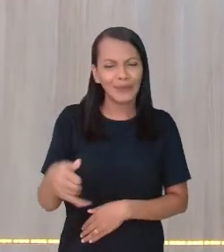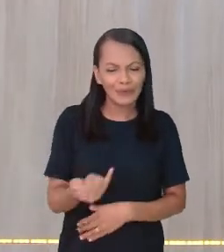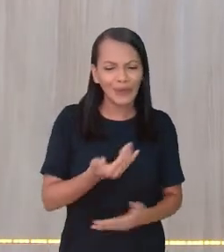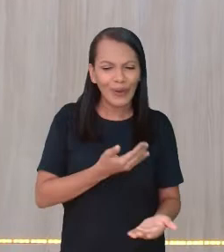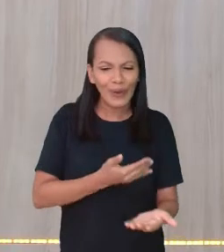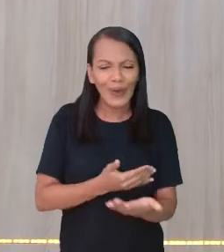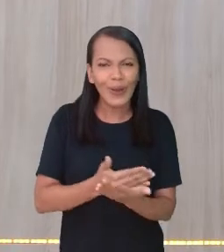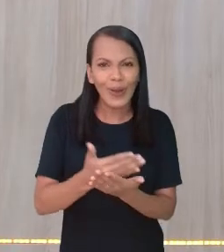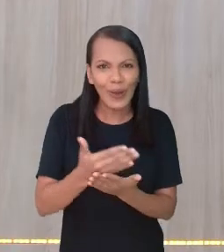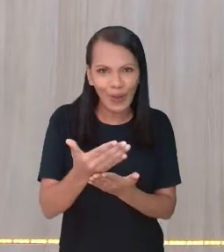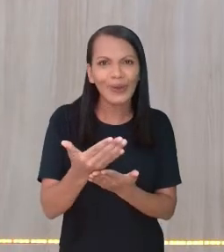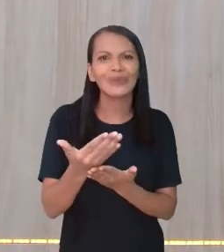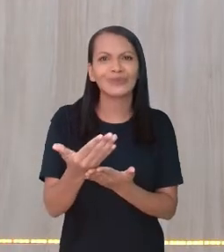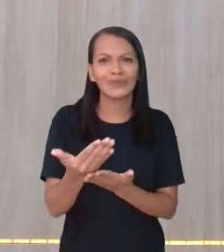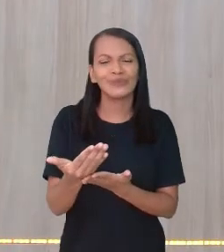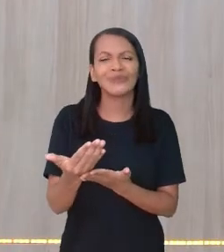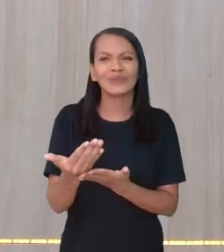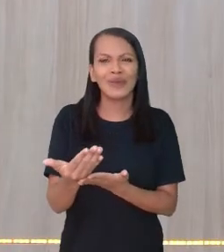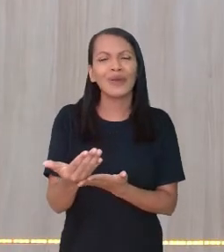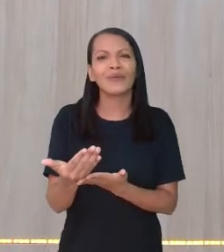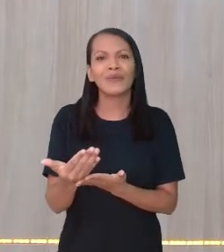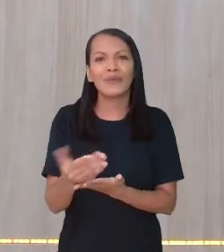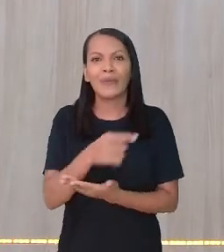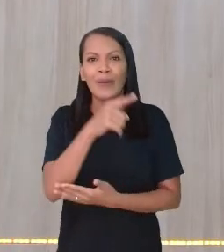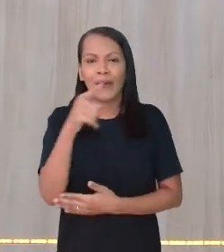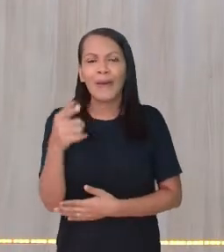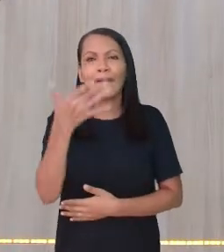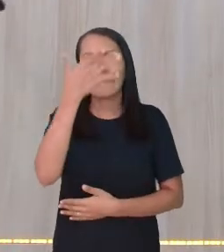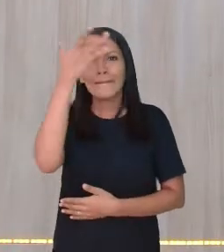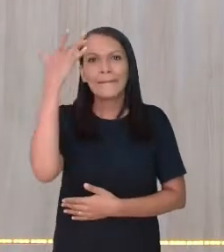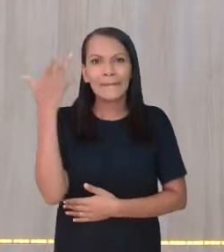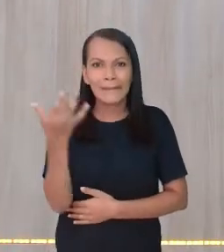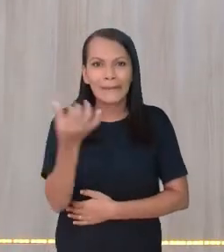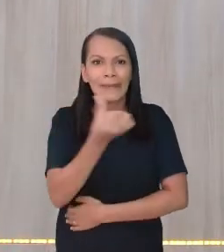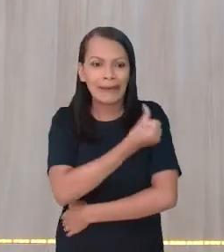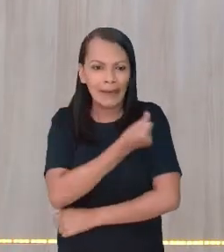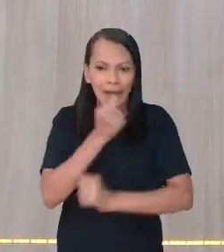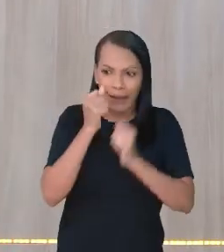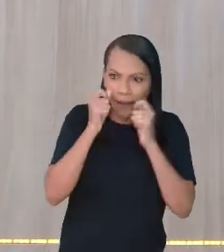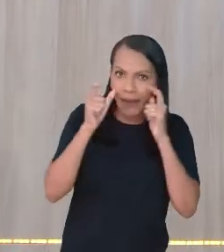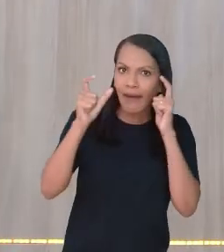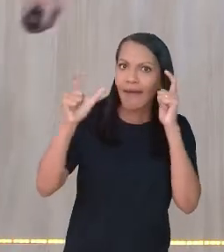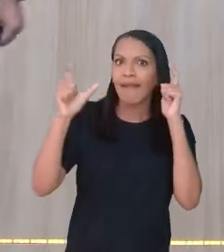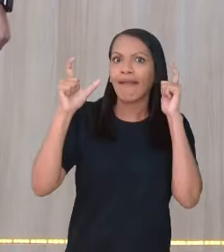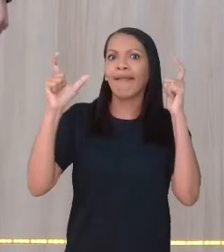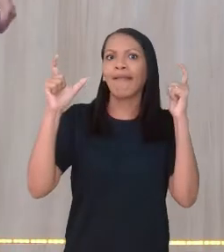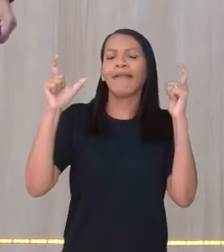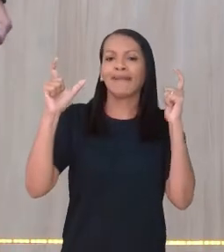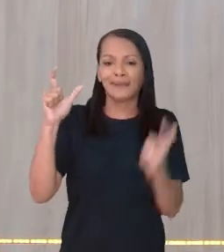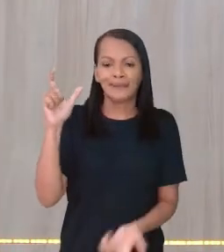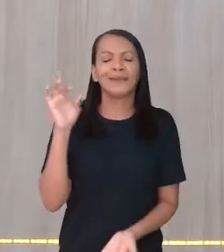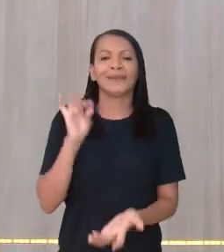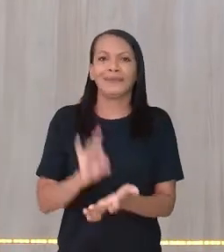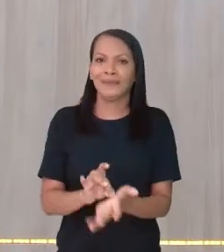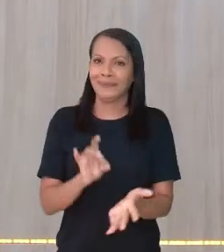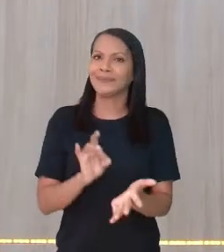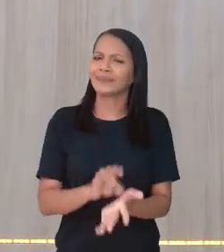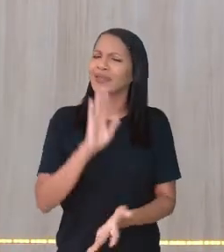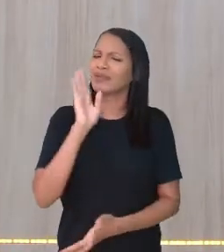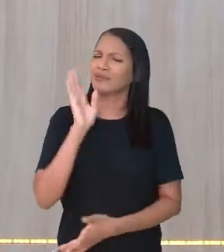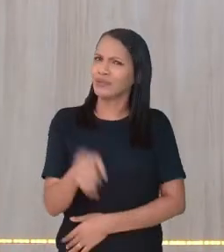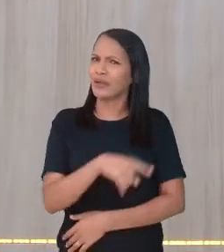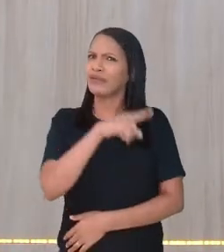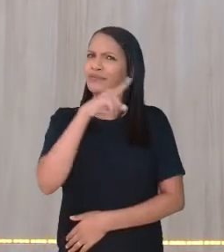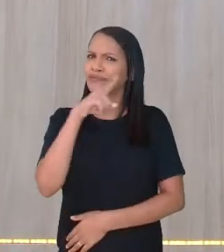começam um pouco mais tarde, né, professora? O pessoal aí do 6º ano acorda cedo de verdade, então já deu tempo